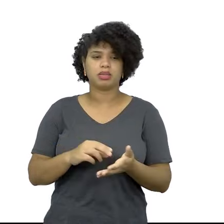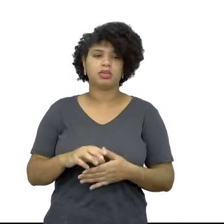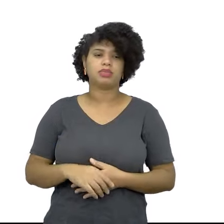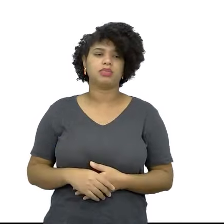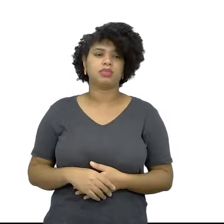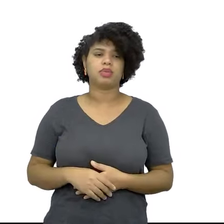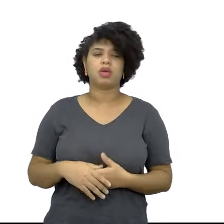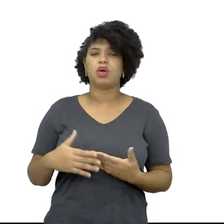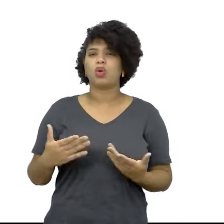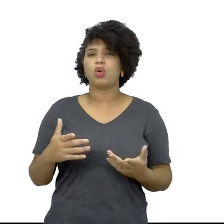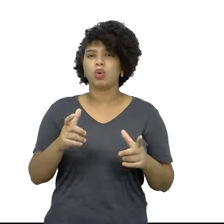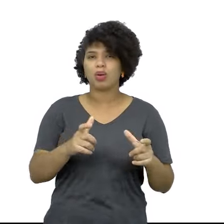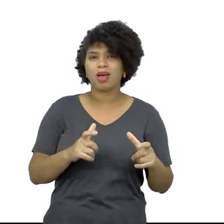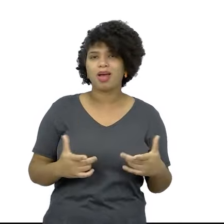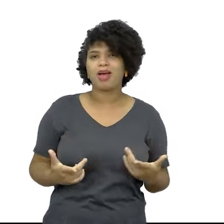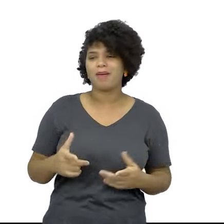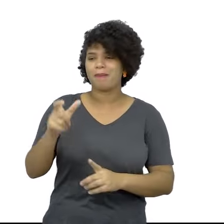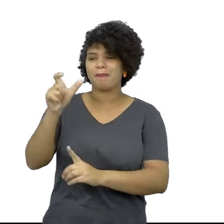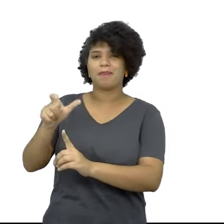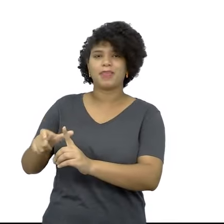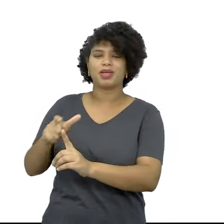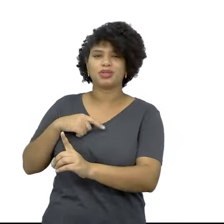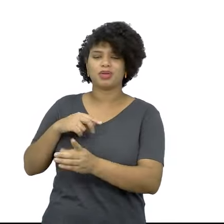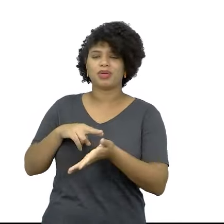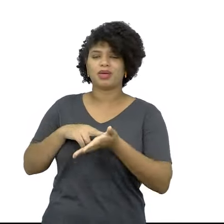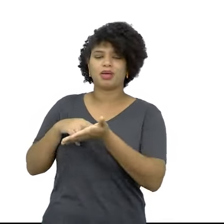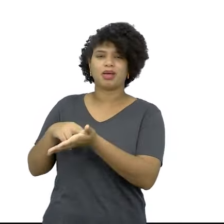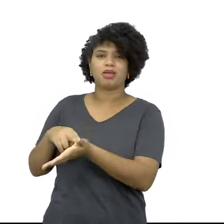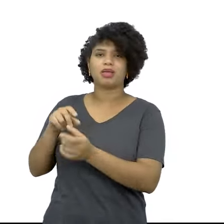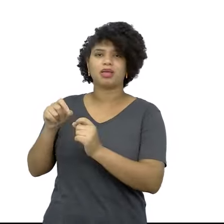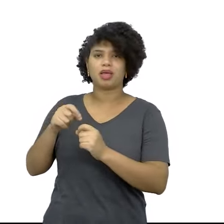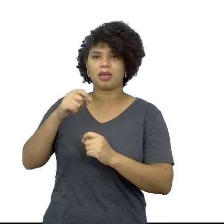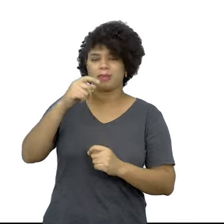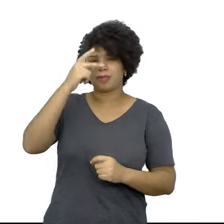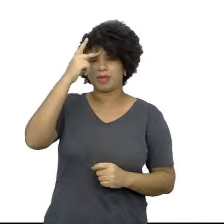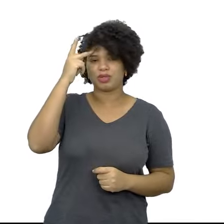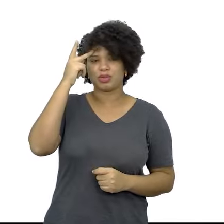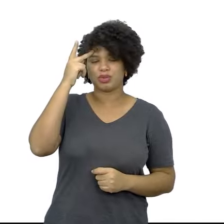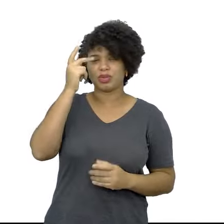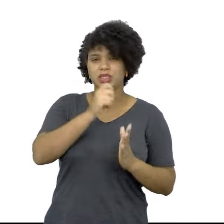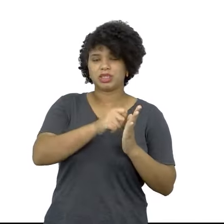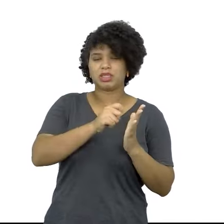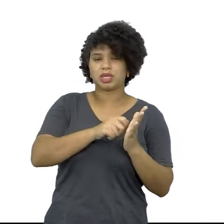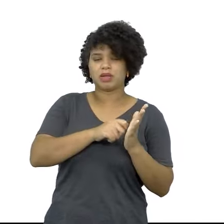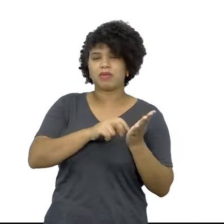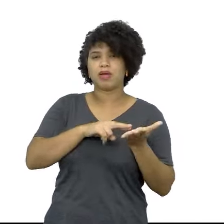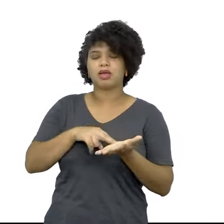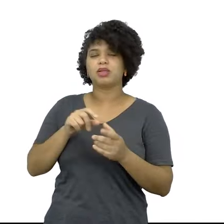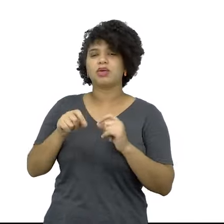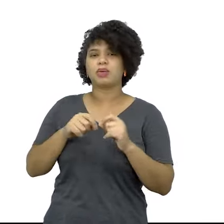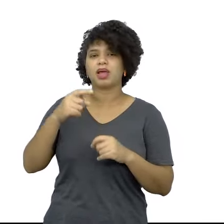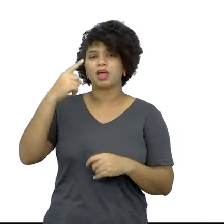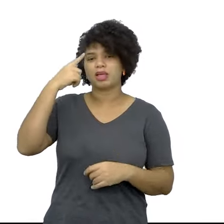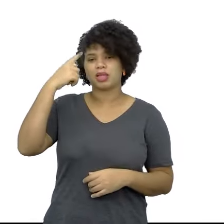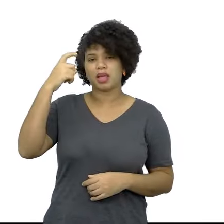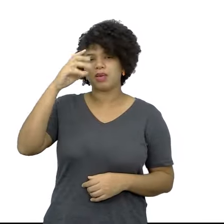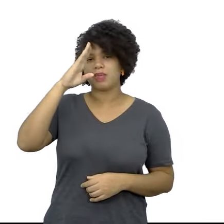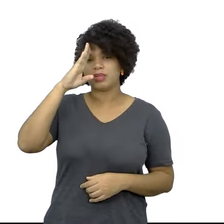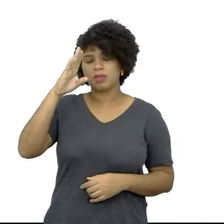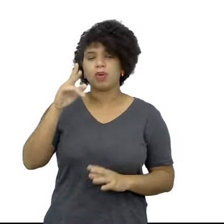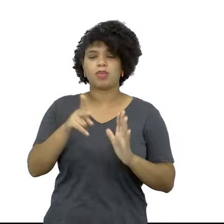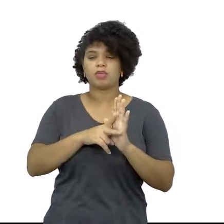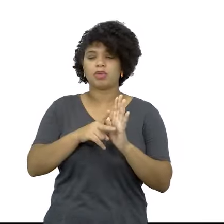o local, o destinatário, quem é o remetente, qual que é a ideia central dessa carta,